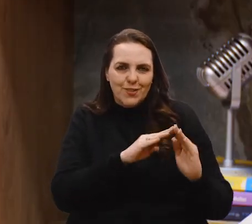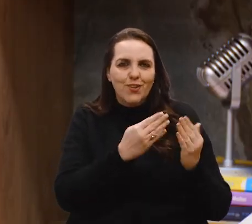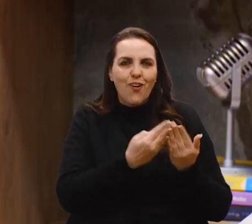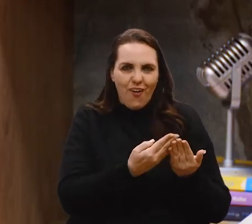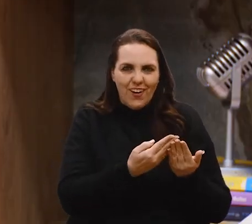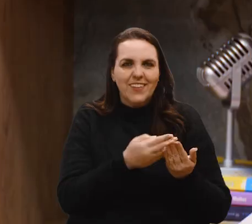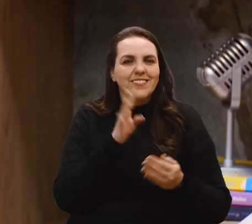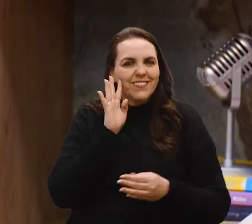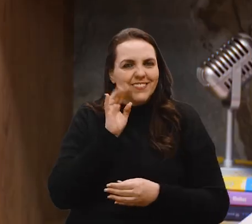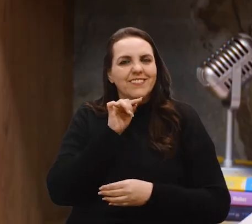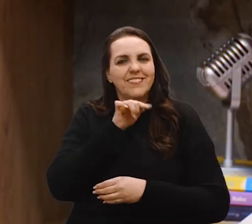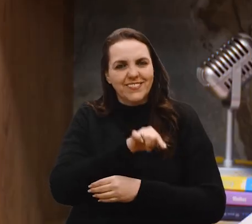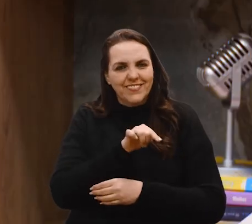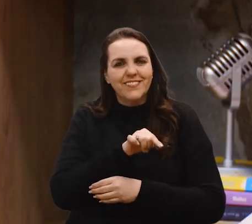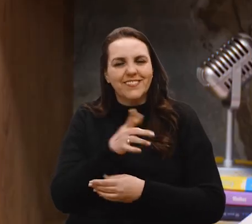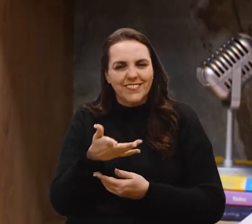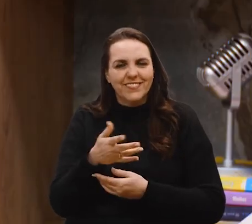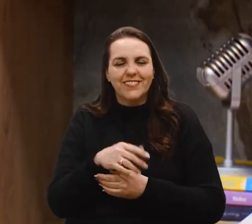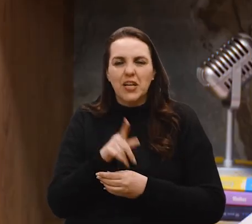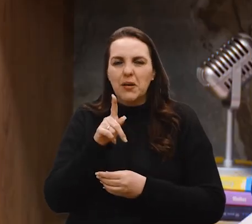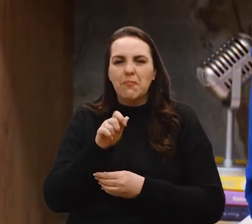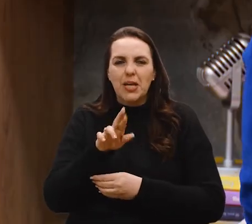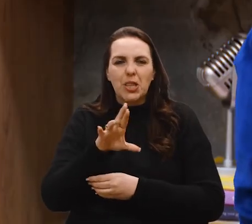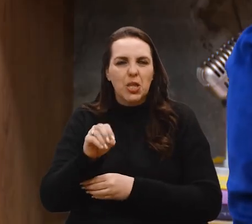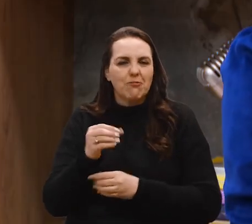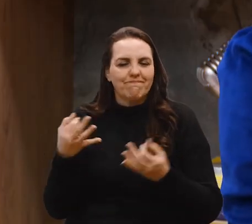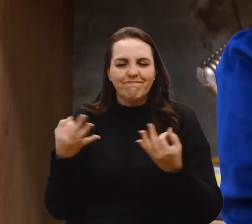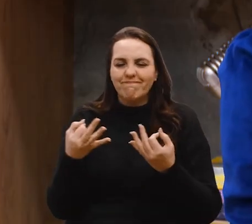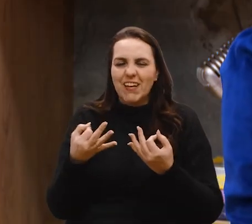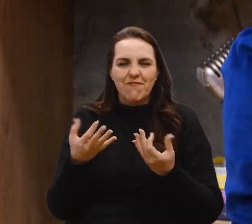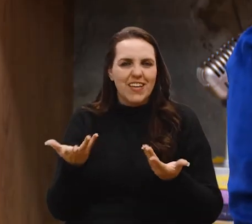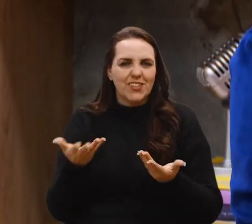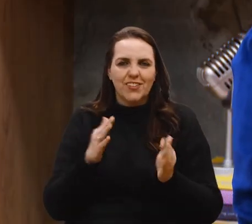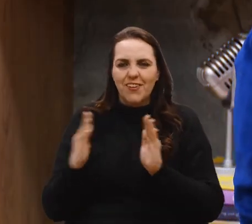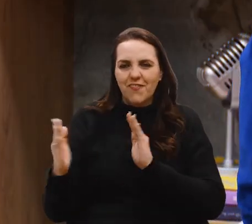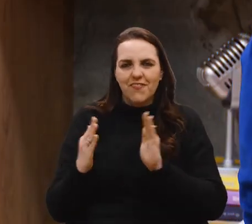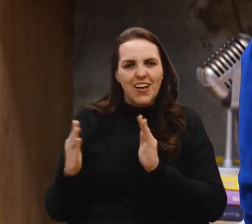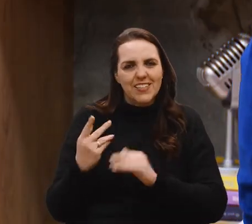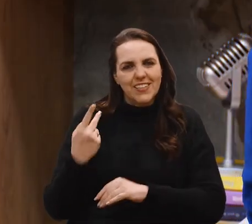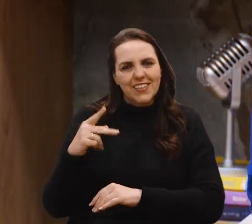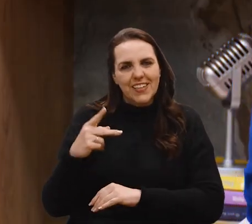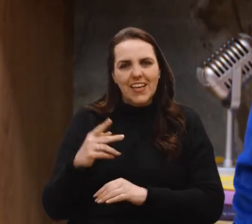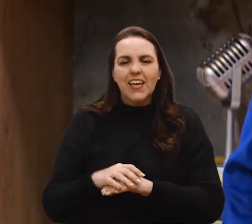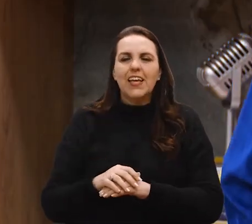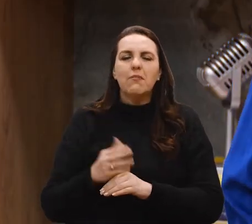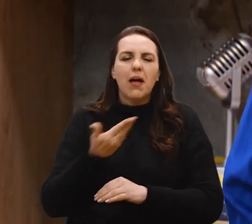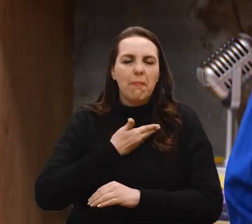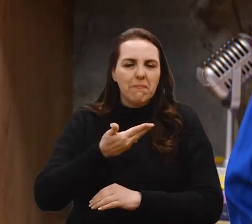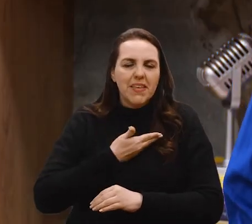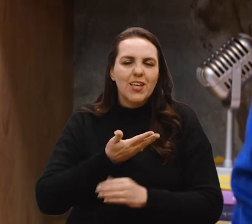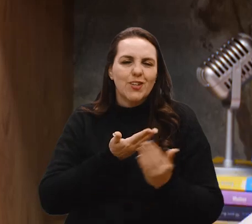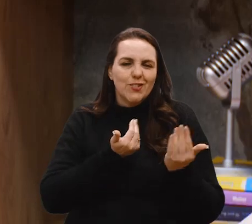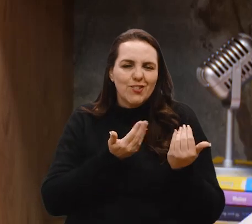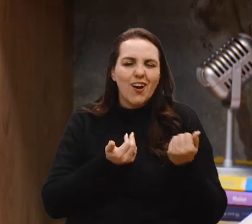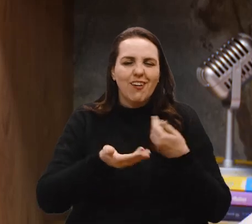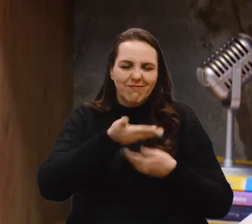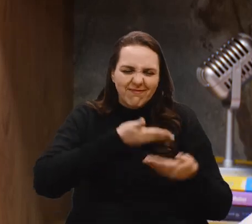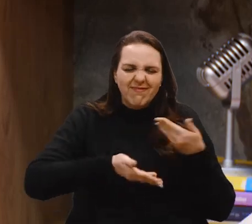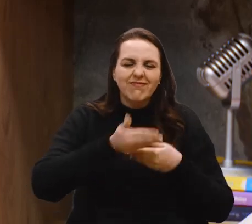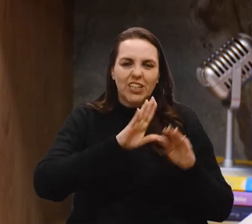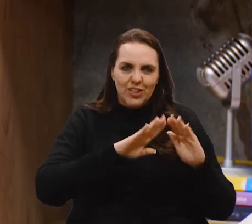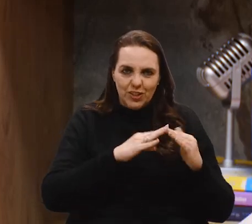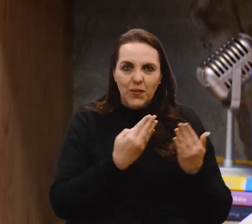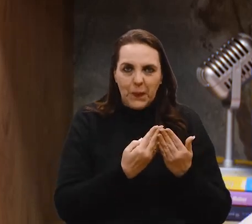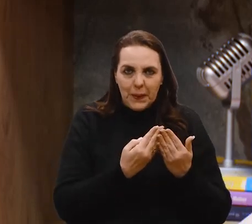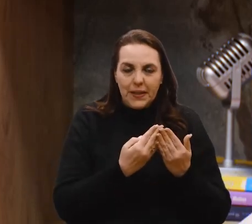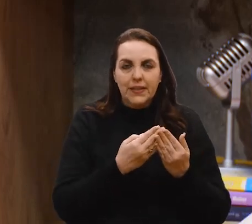até legal isso, sabe? Eu acho que o Pedro... Da fase, tu quer dizer da idade, né? Eu acho que a fase do Pedro é pra ter amigos, assim, conversar na escola, e aí ele também